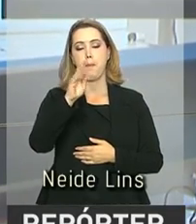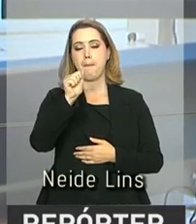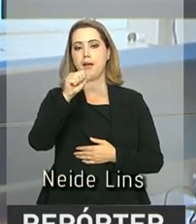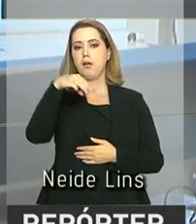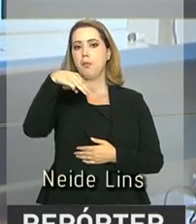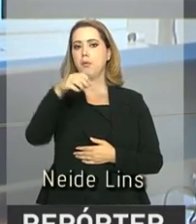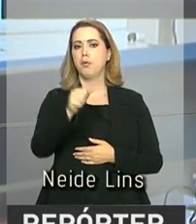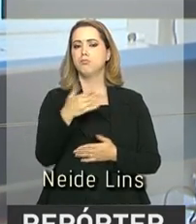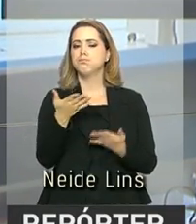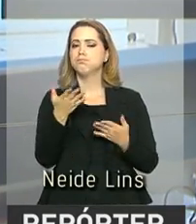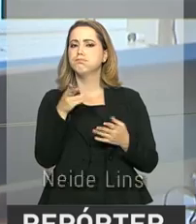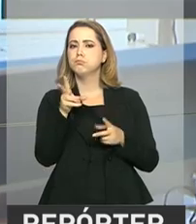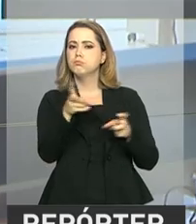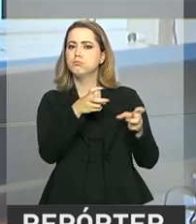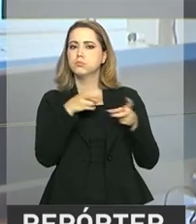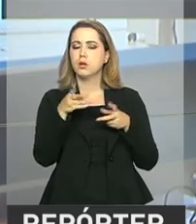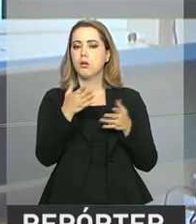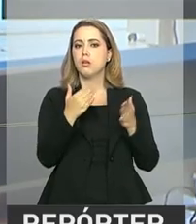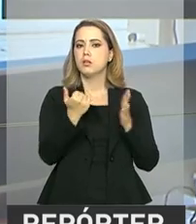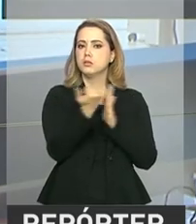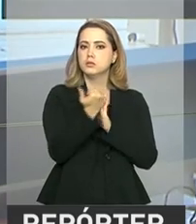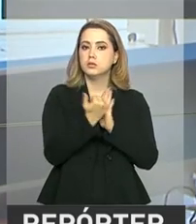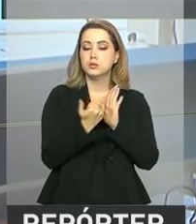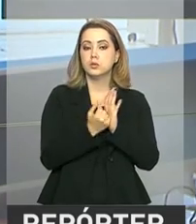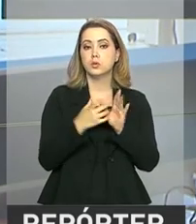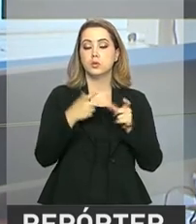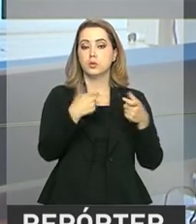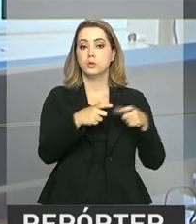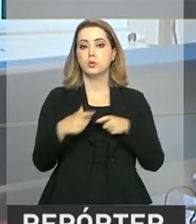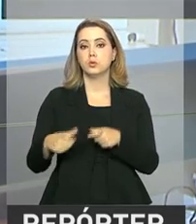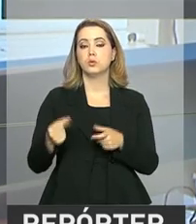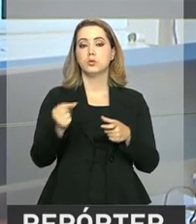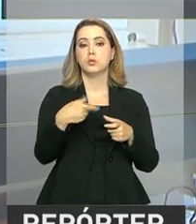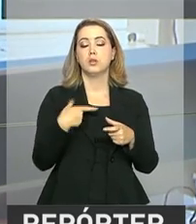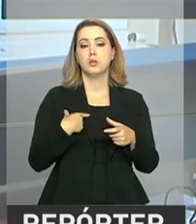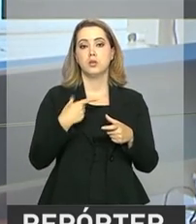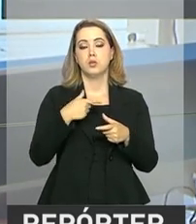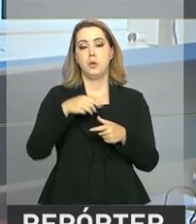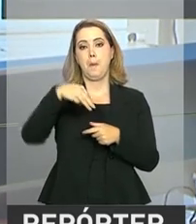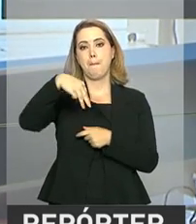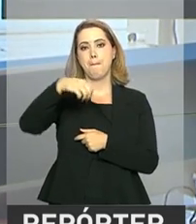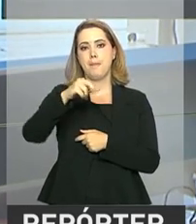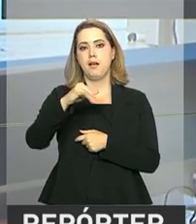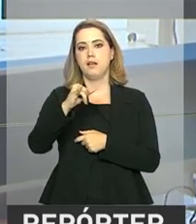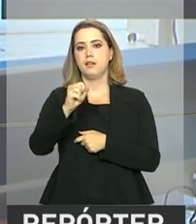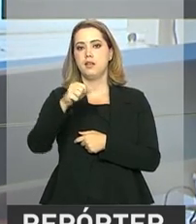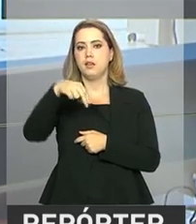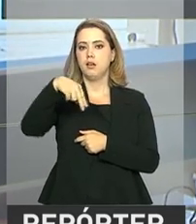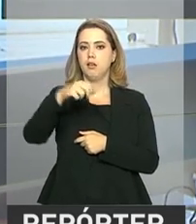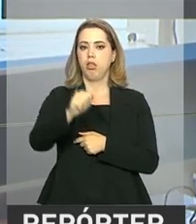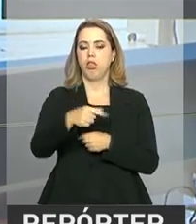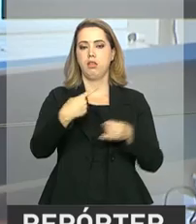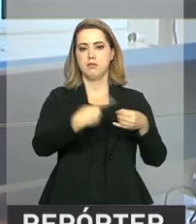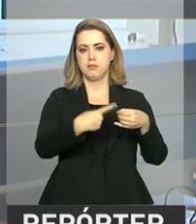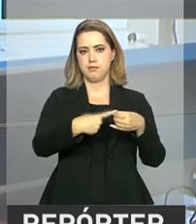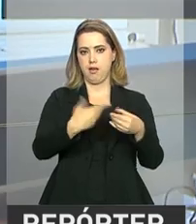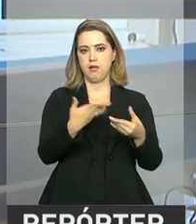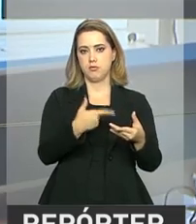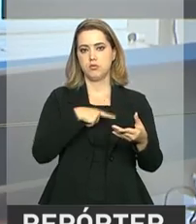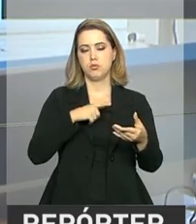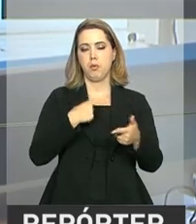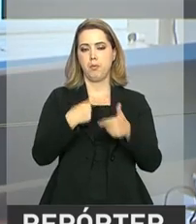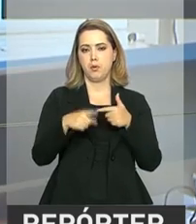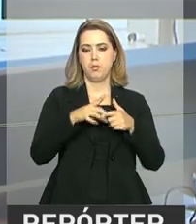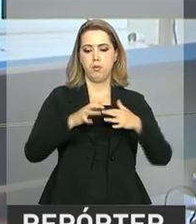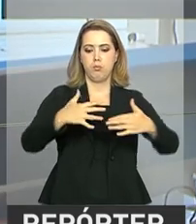das ações de recuperação das regiões afetadas pelo rompimento da barragem na cidade de Mariana. O acidente, que completa um ano no dia